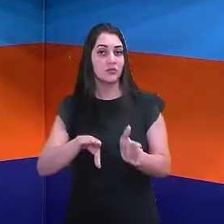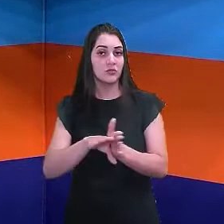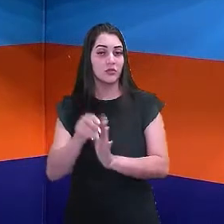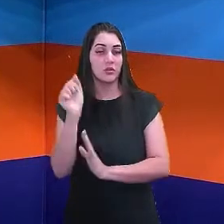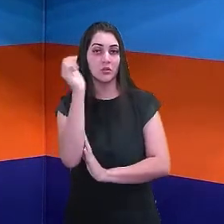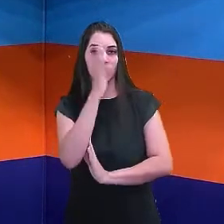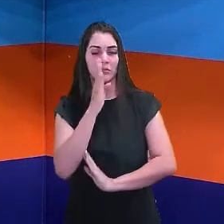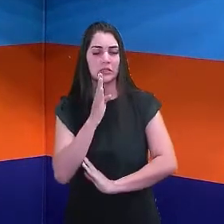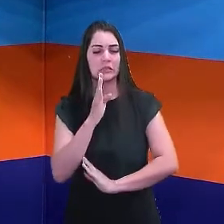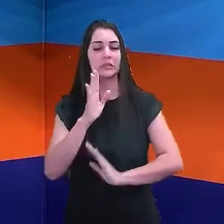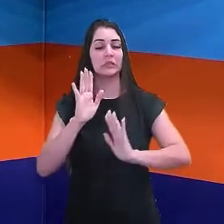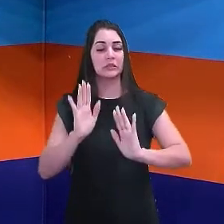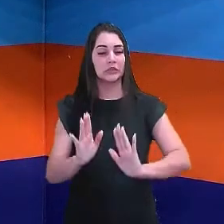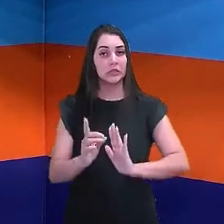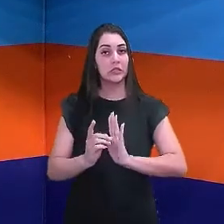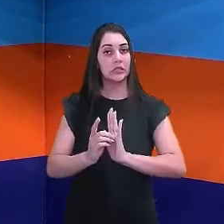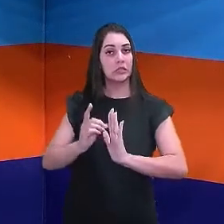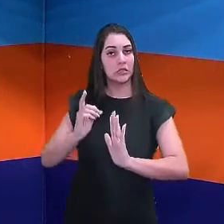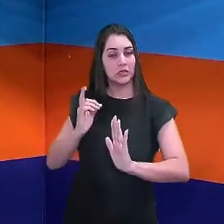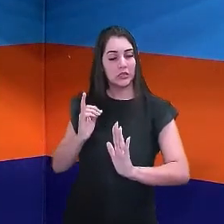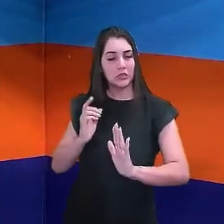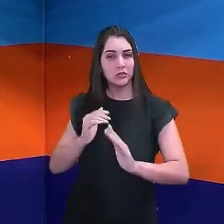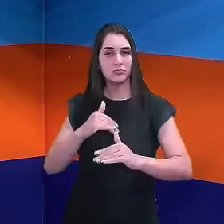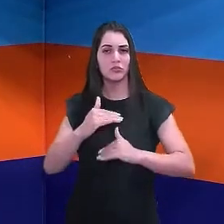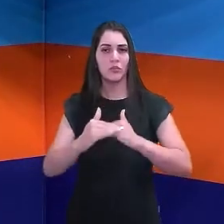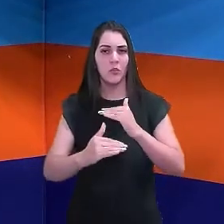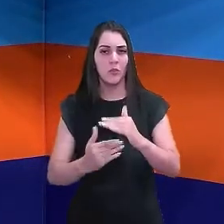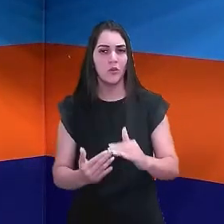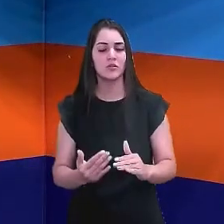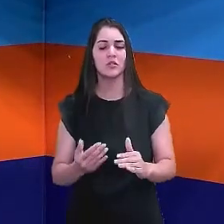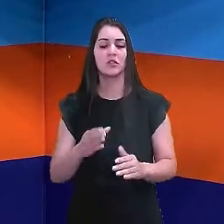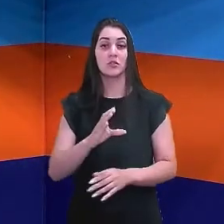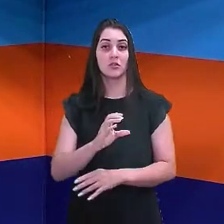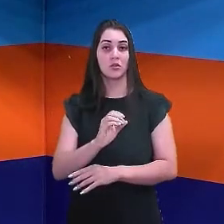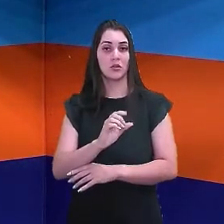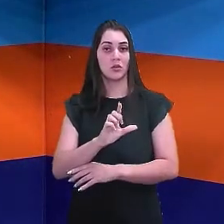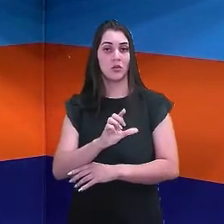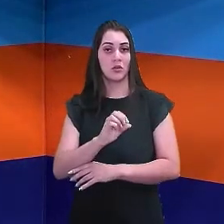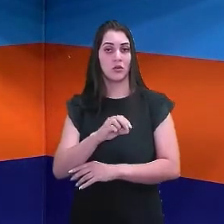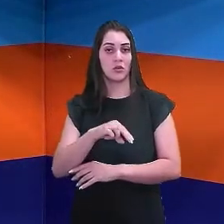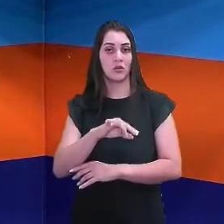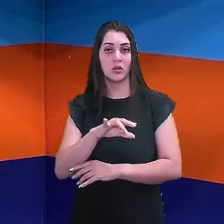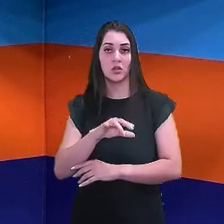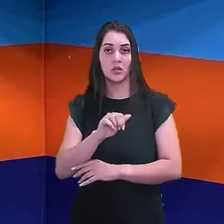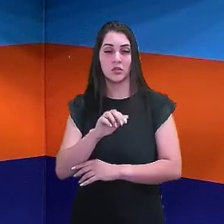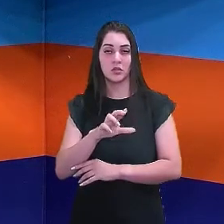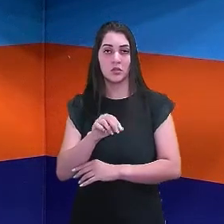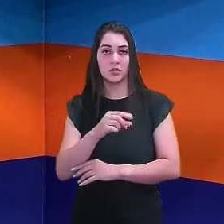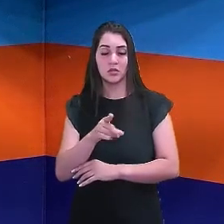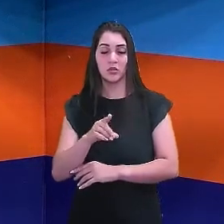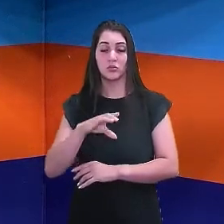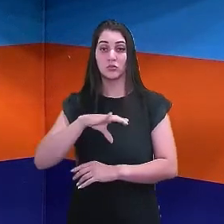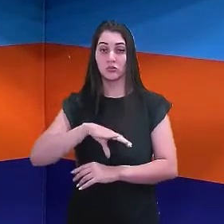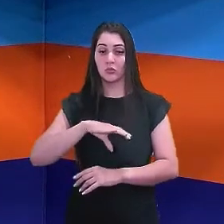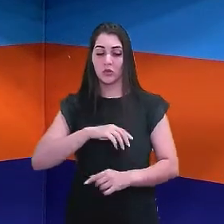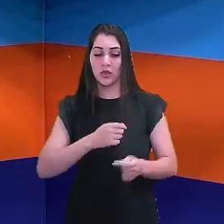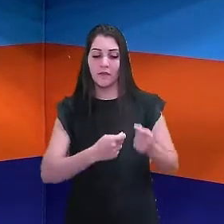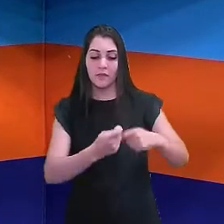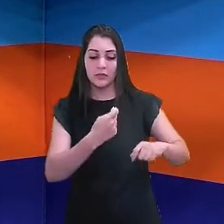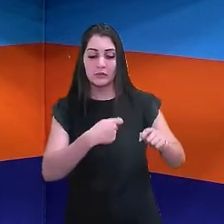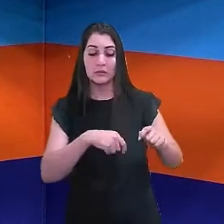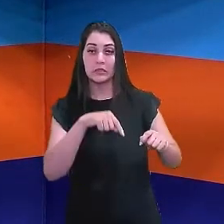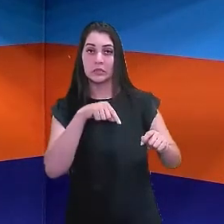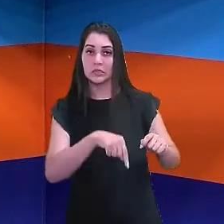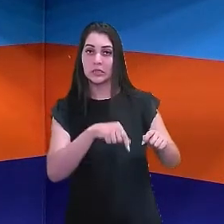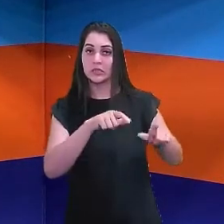no processo de colonização os portugueses administram esse território onde